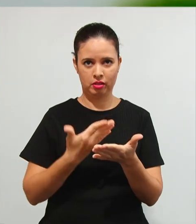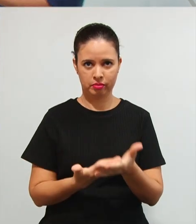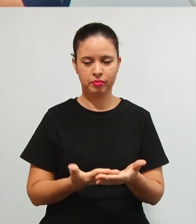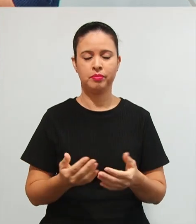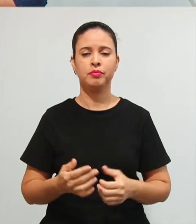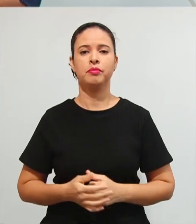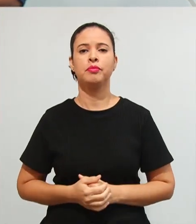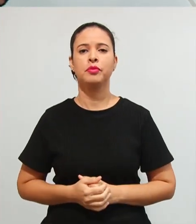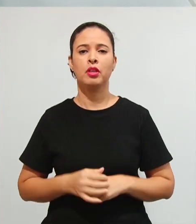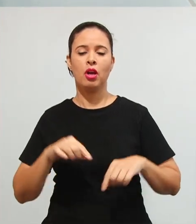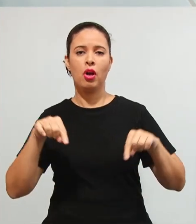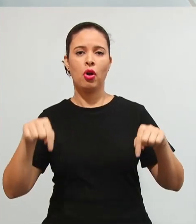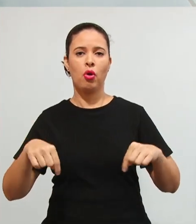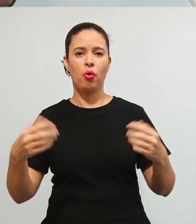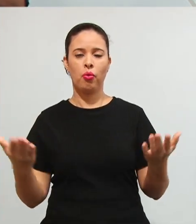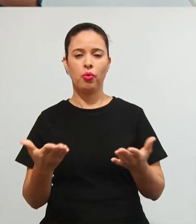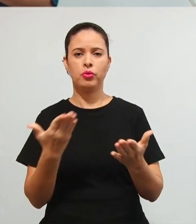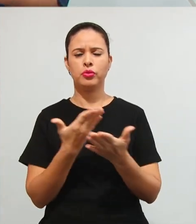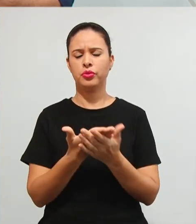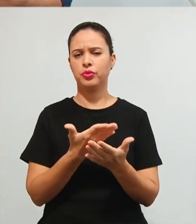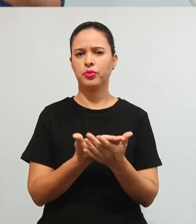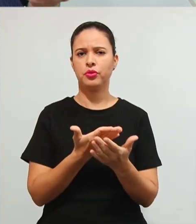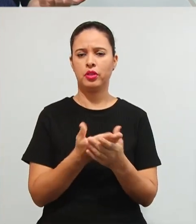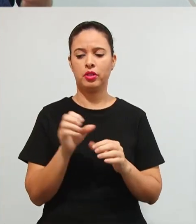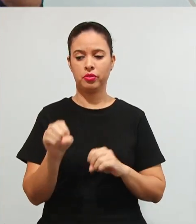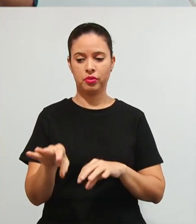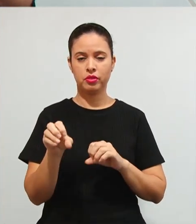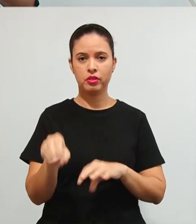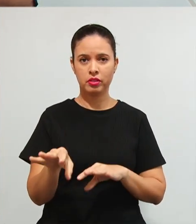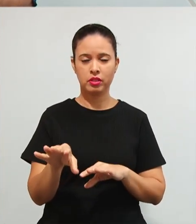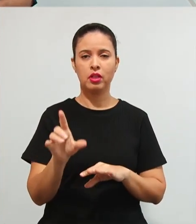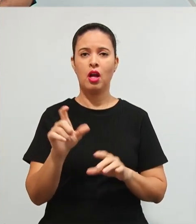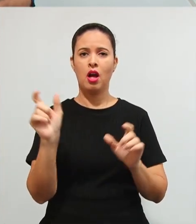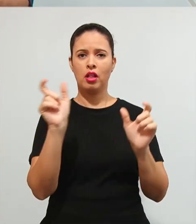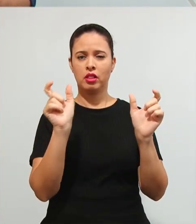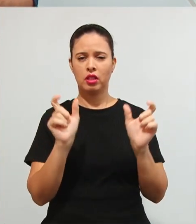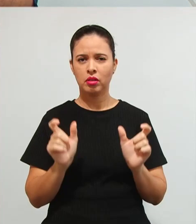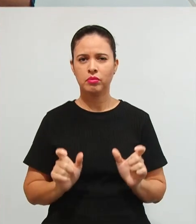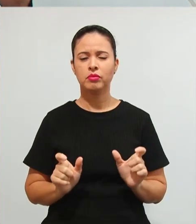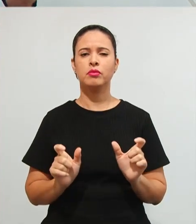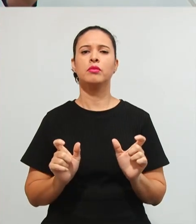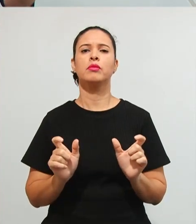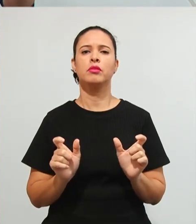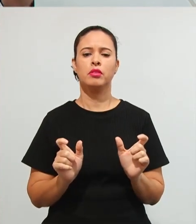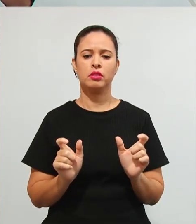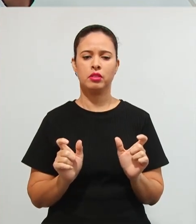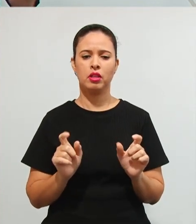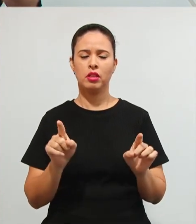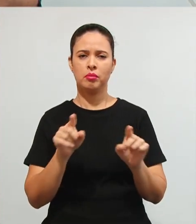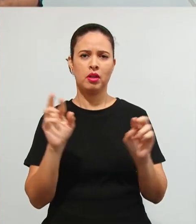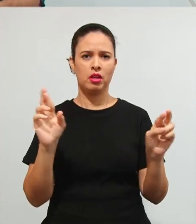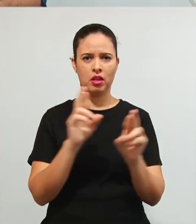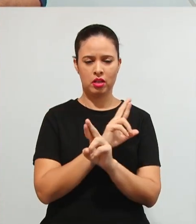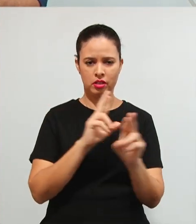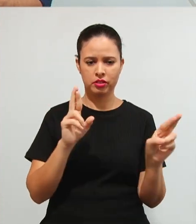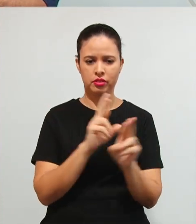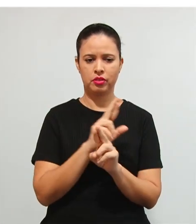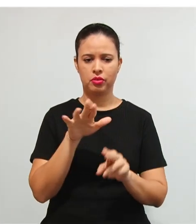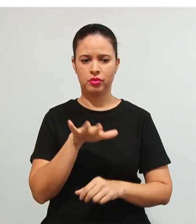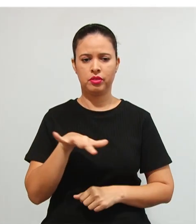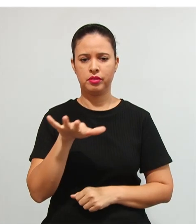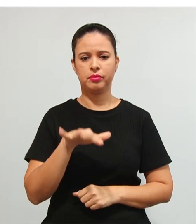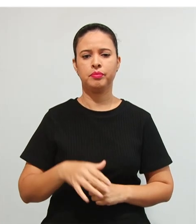hoje, veremos um pouco sobre educação e tecnologia e a relação entre essas duas